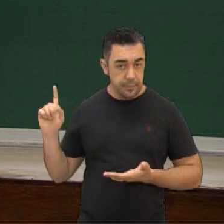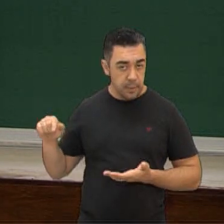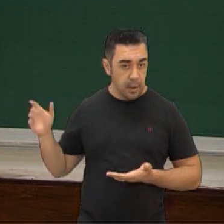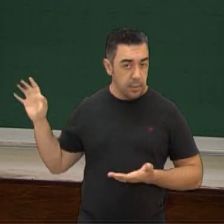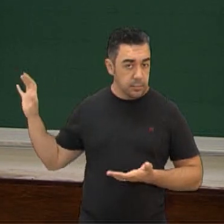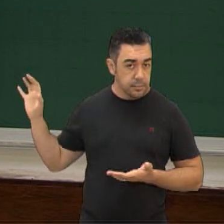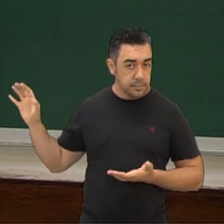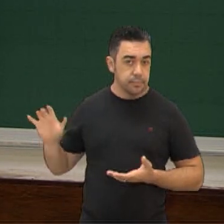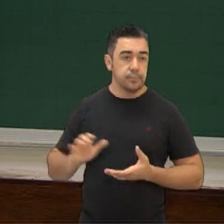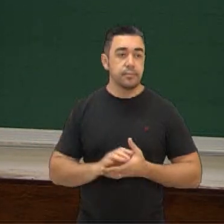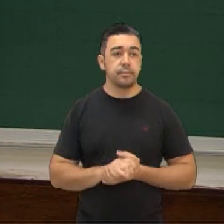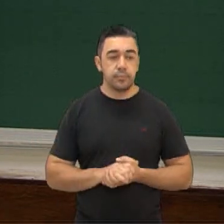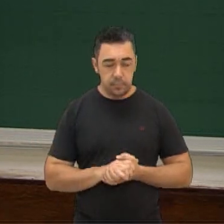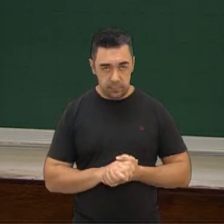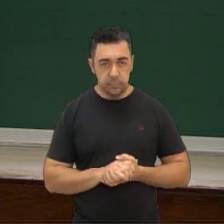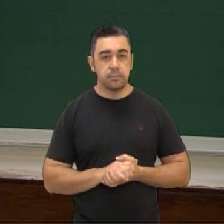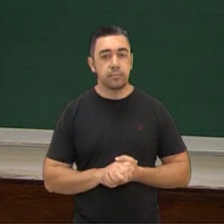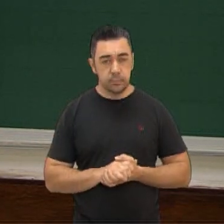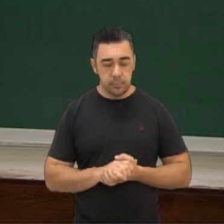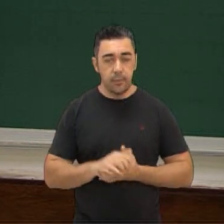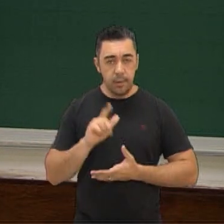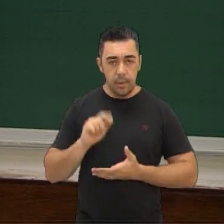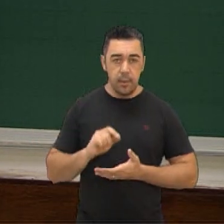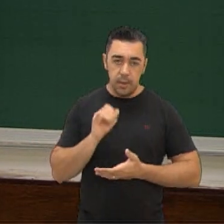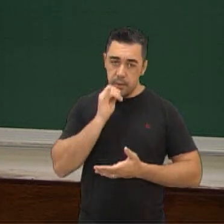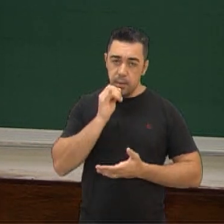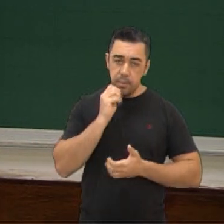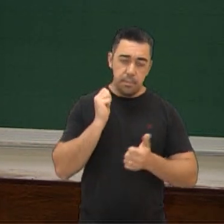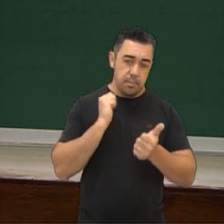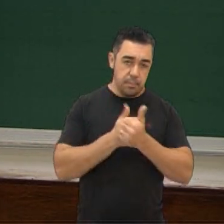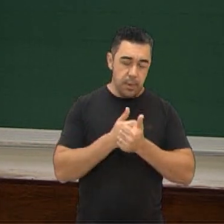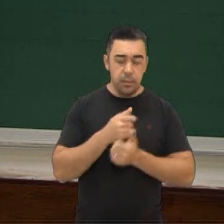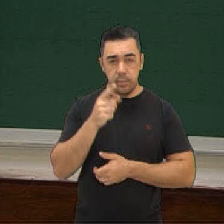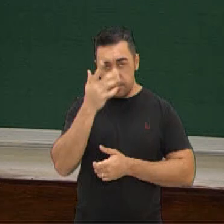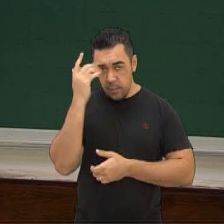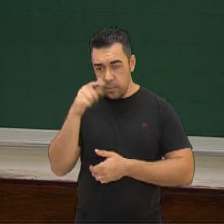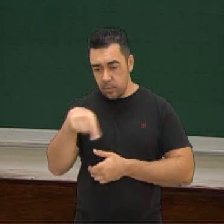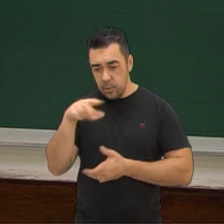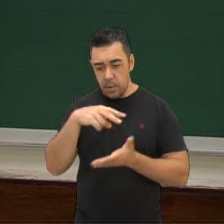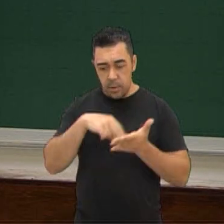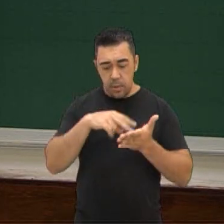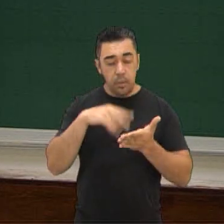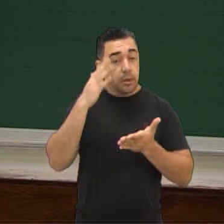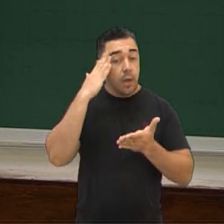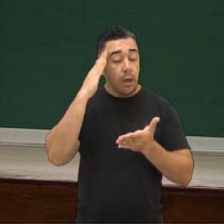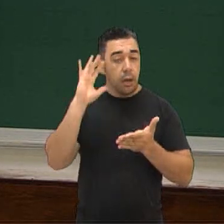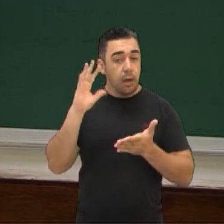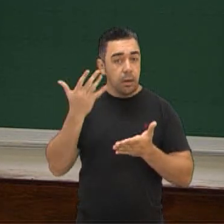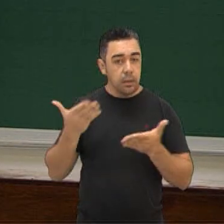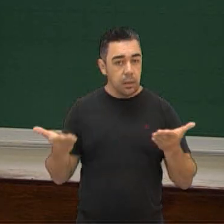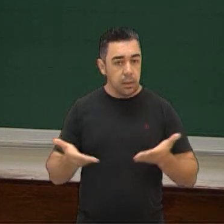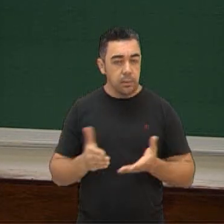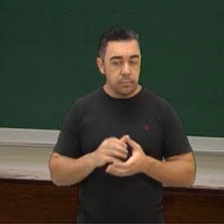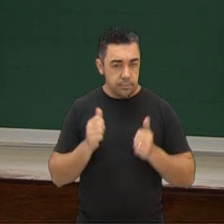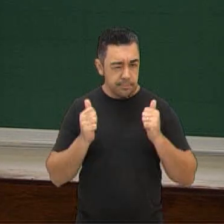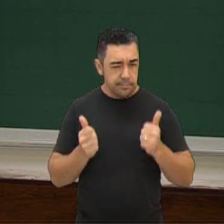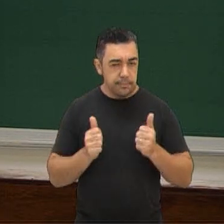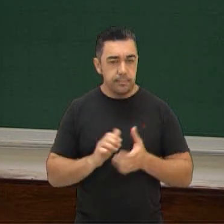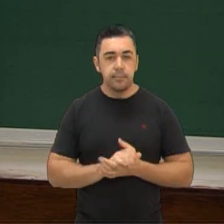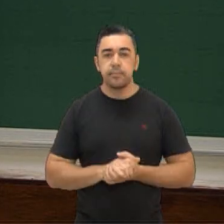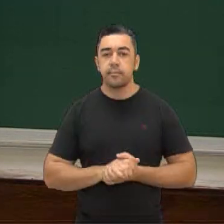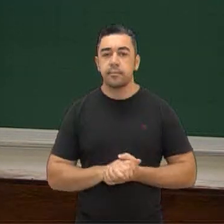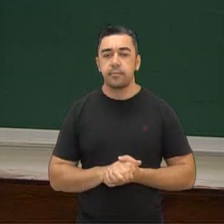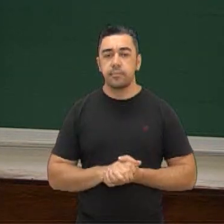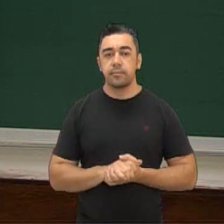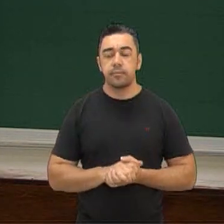tiempo presente para acercar el lector del acontecimiento. Bien? Entonces,